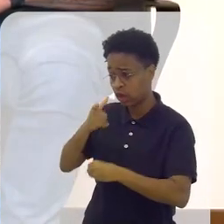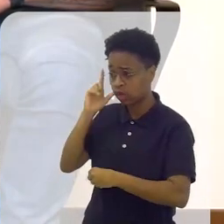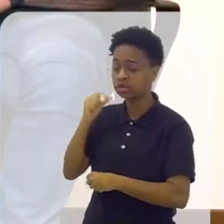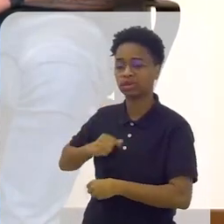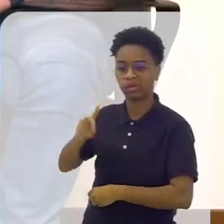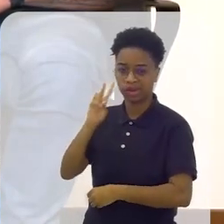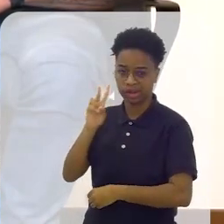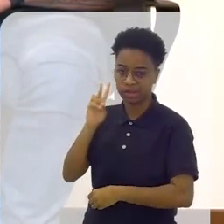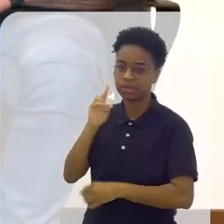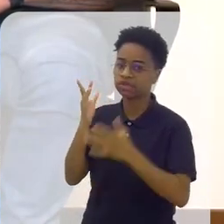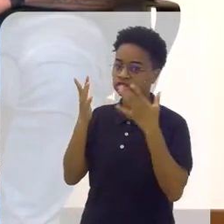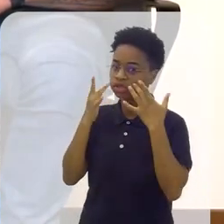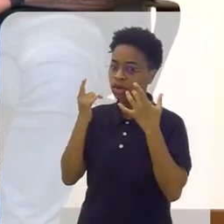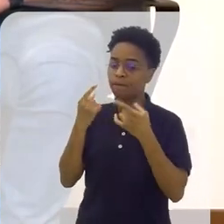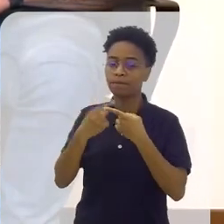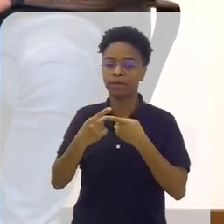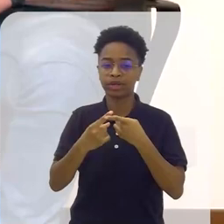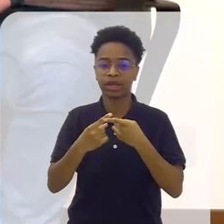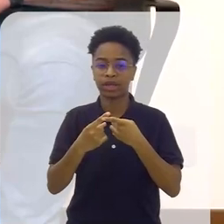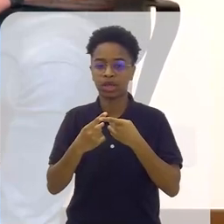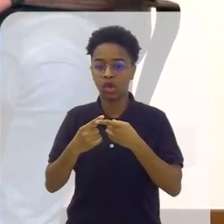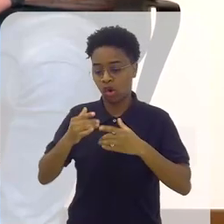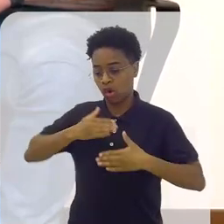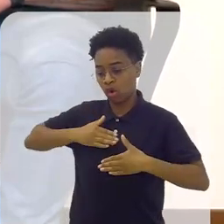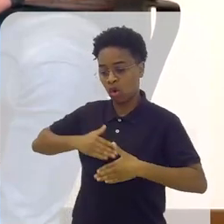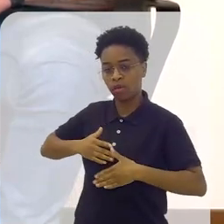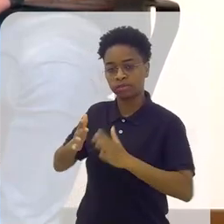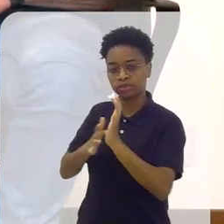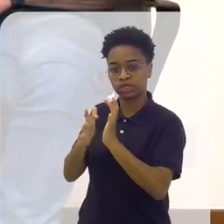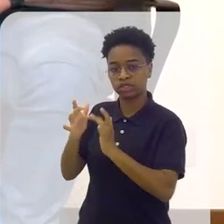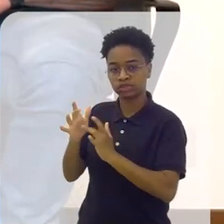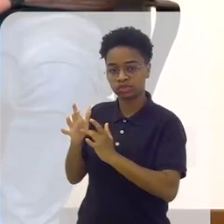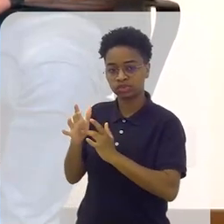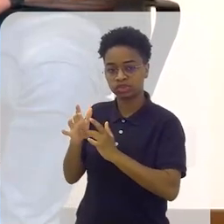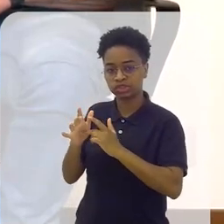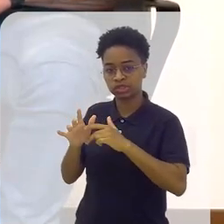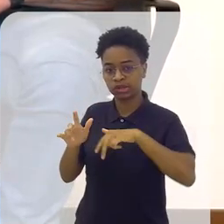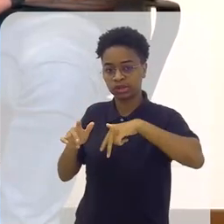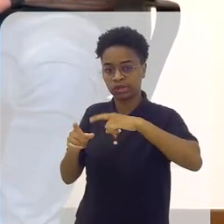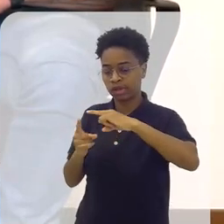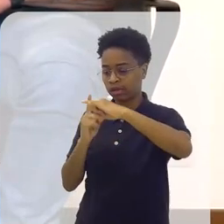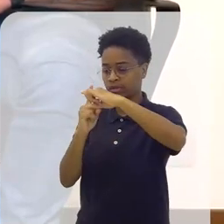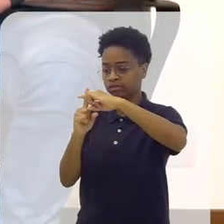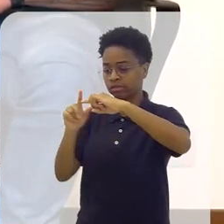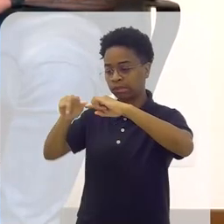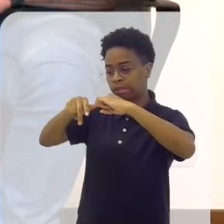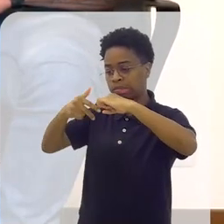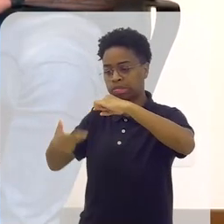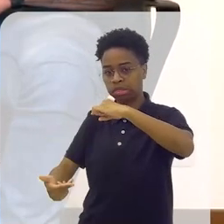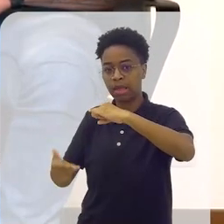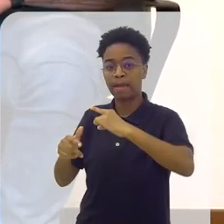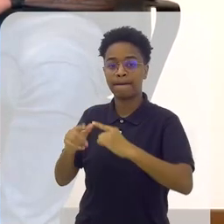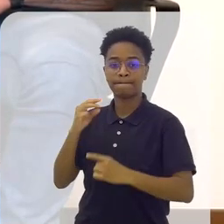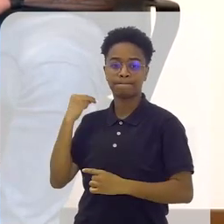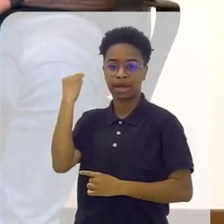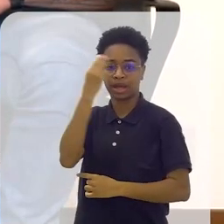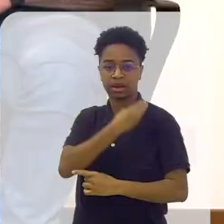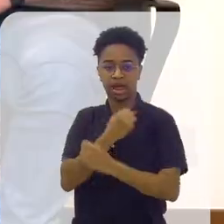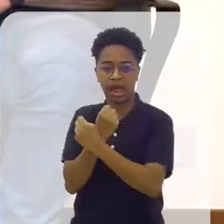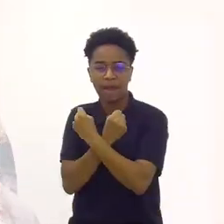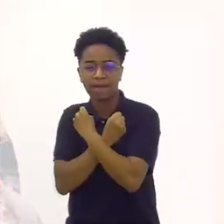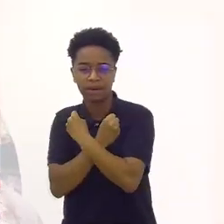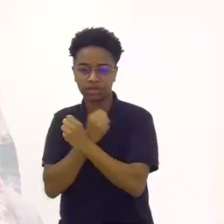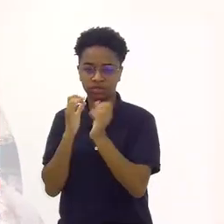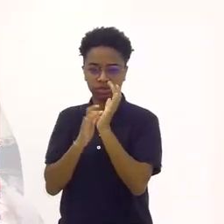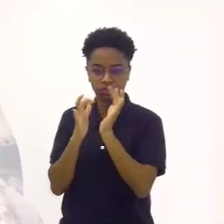me lembrei muito da peça. As pessoas... Que é quando desce o corpo de Jesus elas e sentem. Maria abraça Jesus,